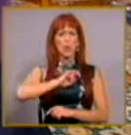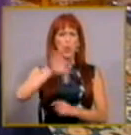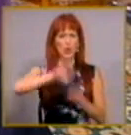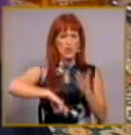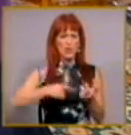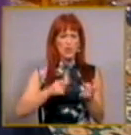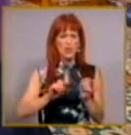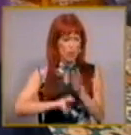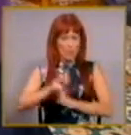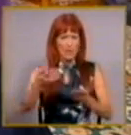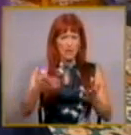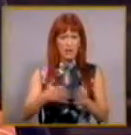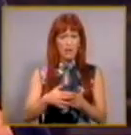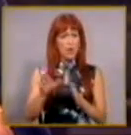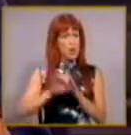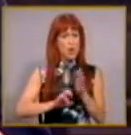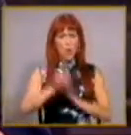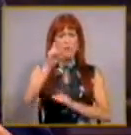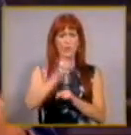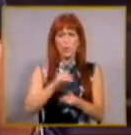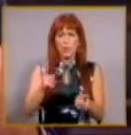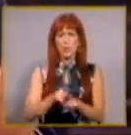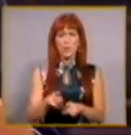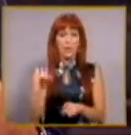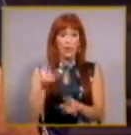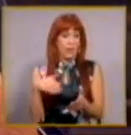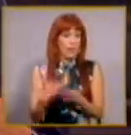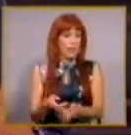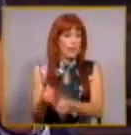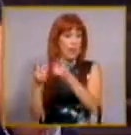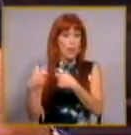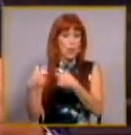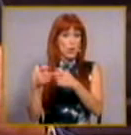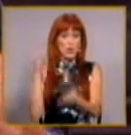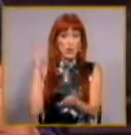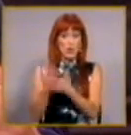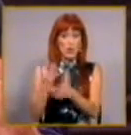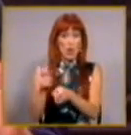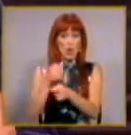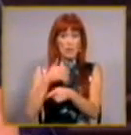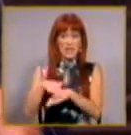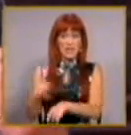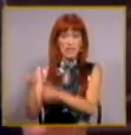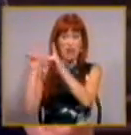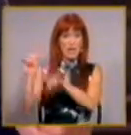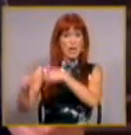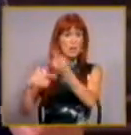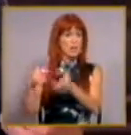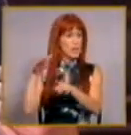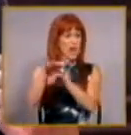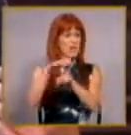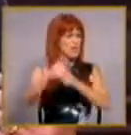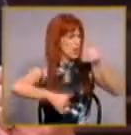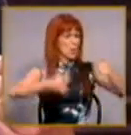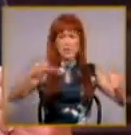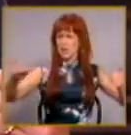aumentam? Não aumentam porque é imputar custos exclusivos a essas empresas que depois se refletem na